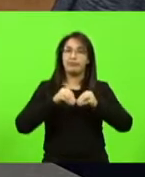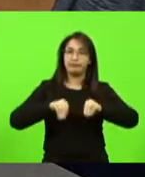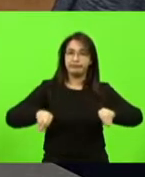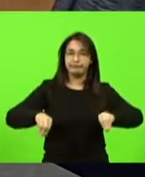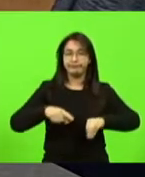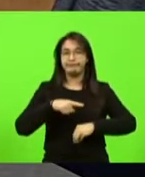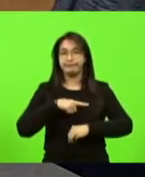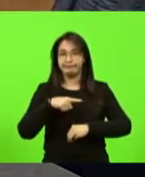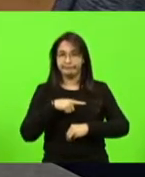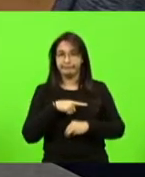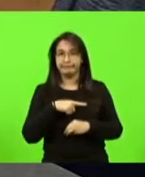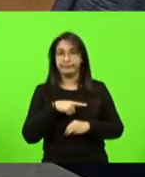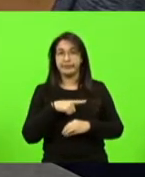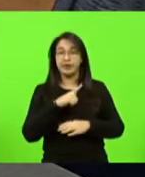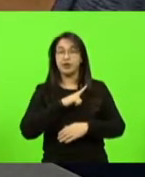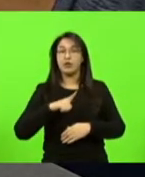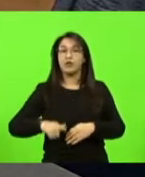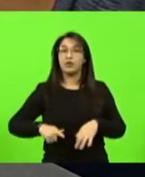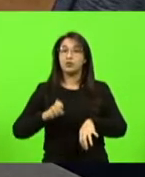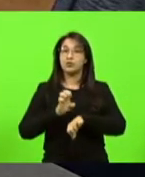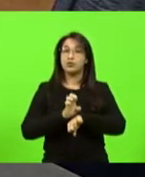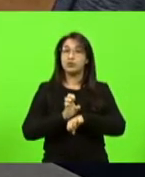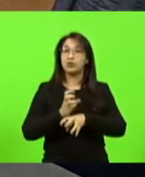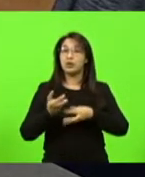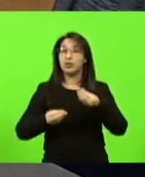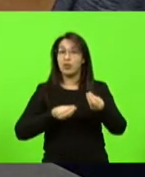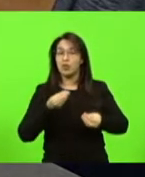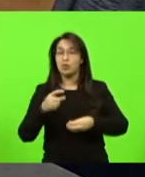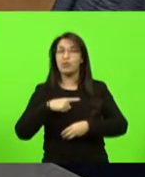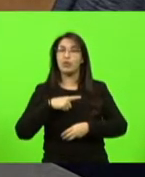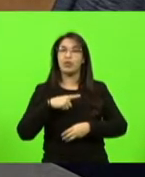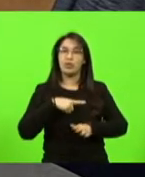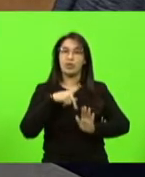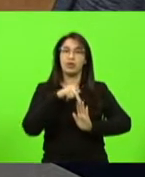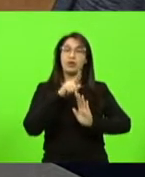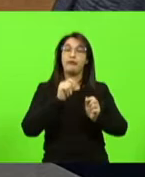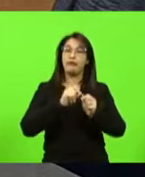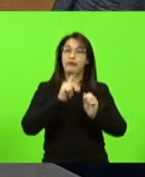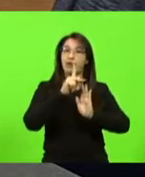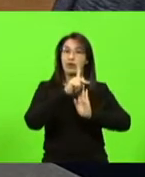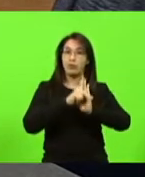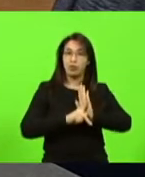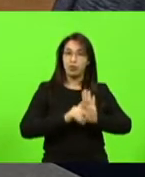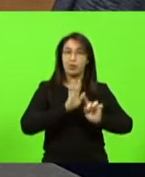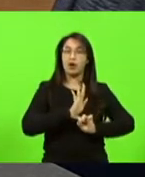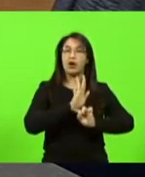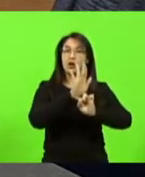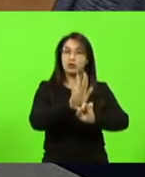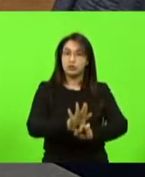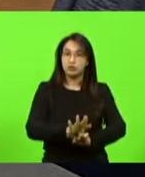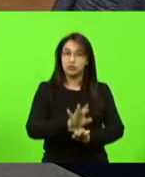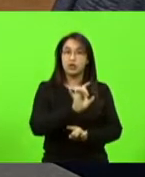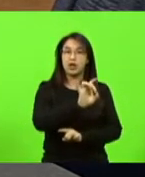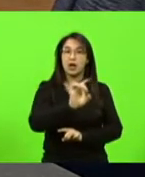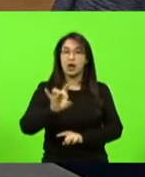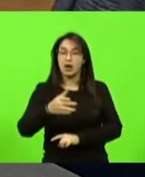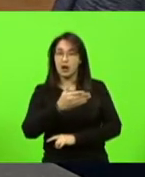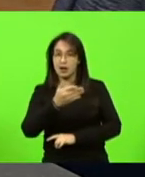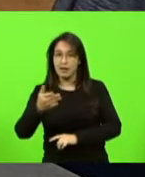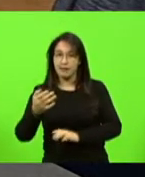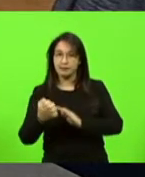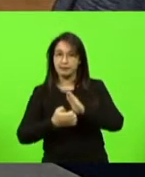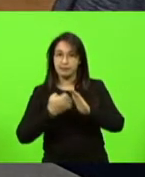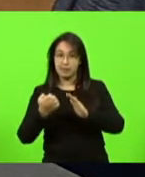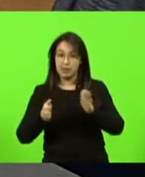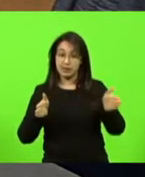a pandemia, o governo do Estado ele lança um programa para poder ajudar essas empresas nesse período.